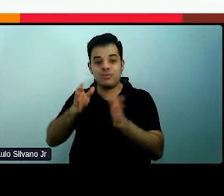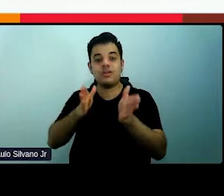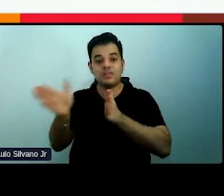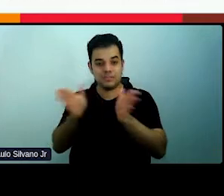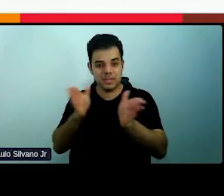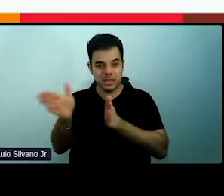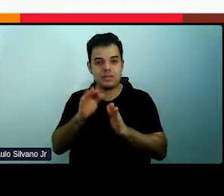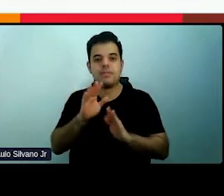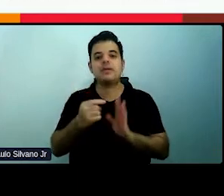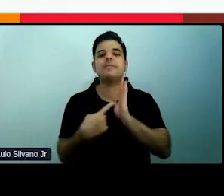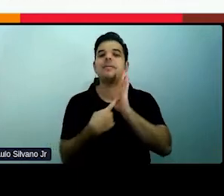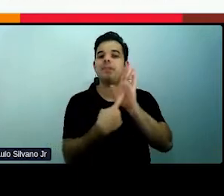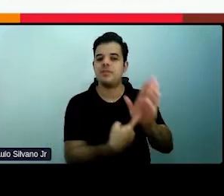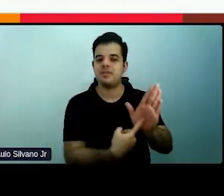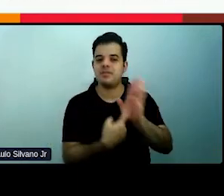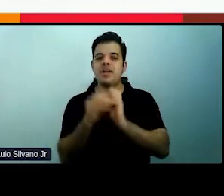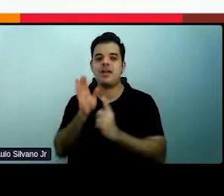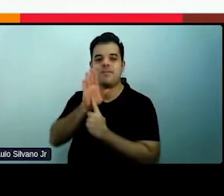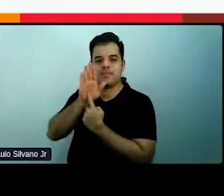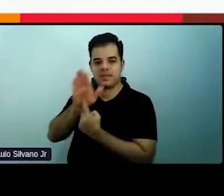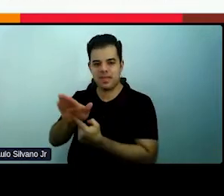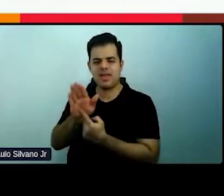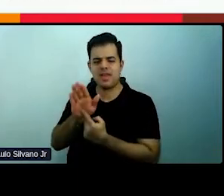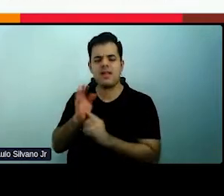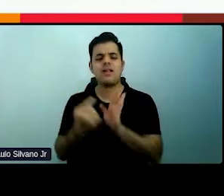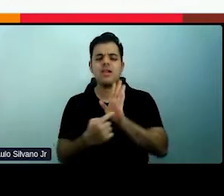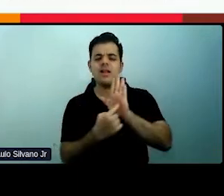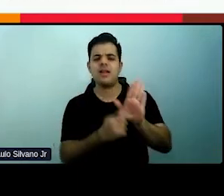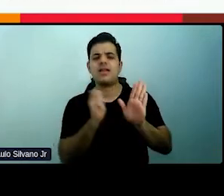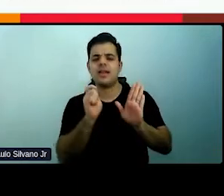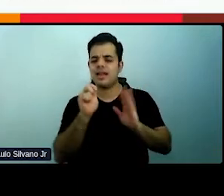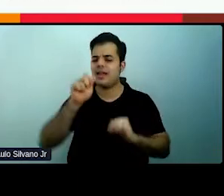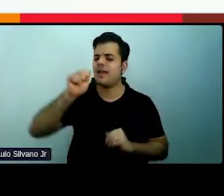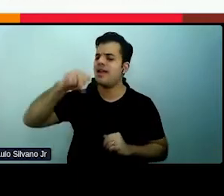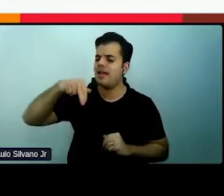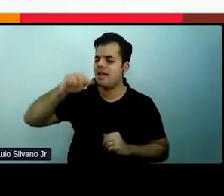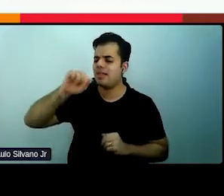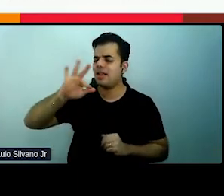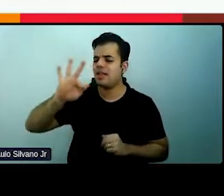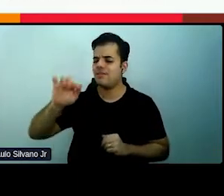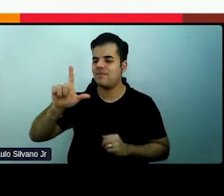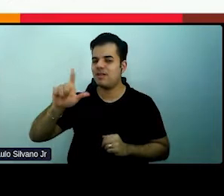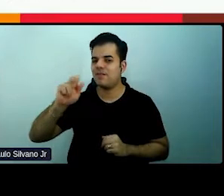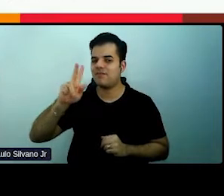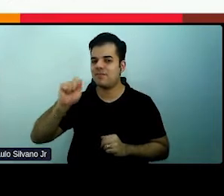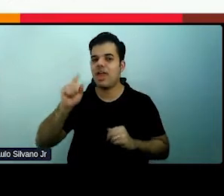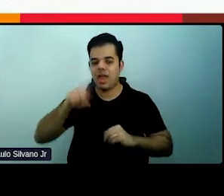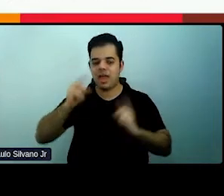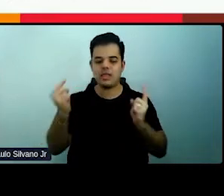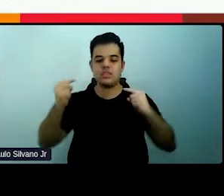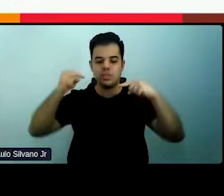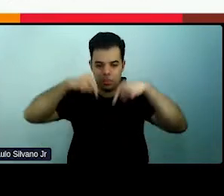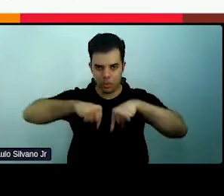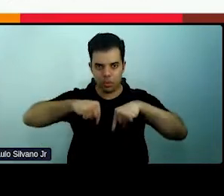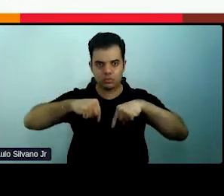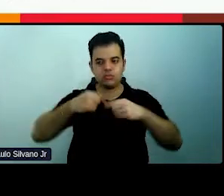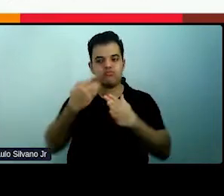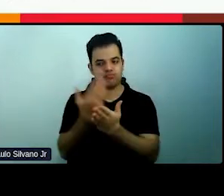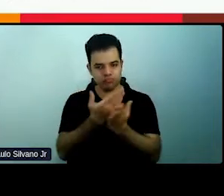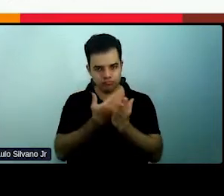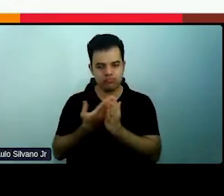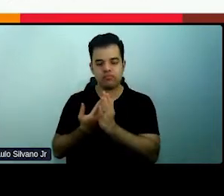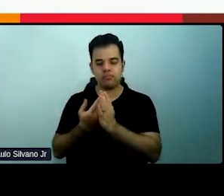a gente vai se apresentar, né? Então, quem nós somos? Eu sou Ana Flávia, sou antropóloga, estudo